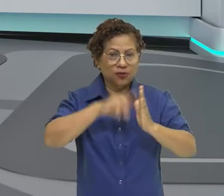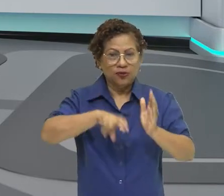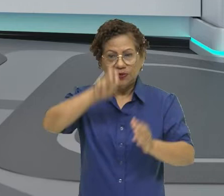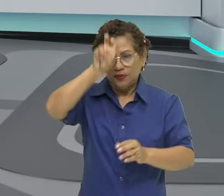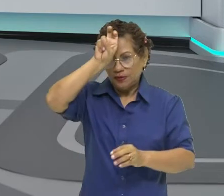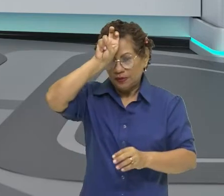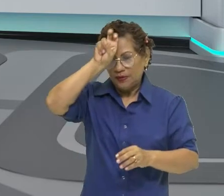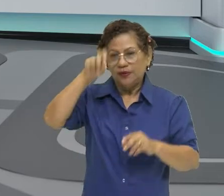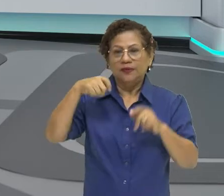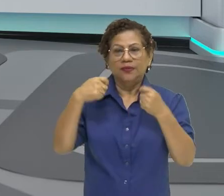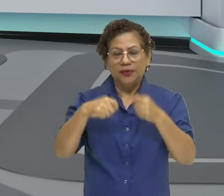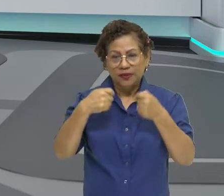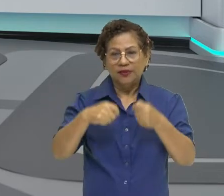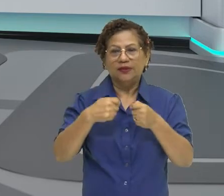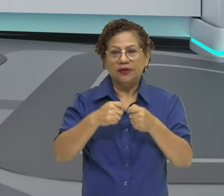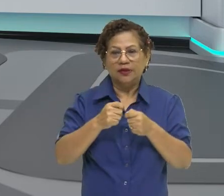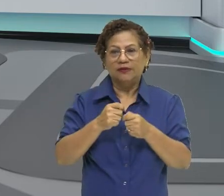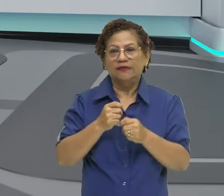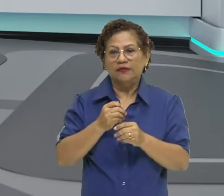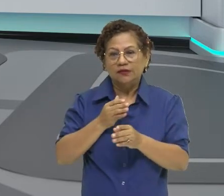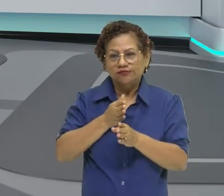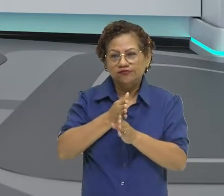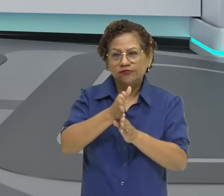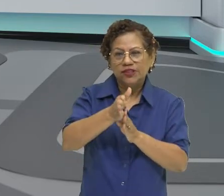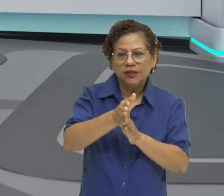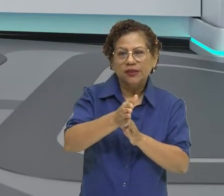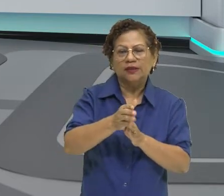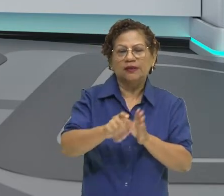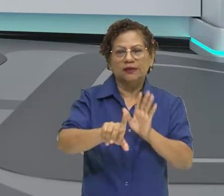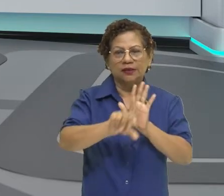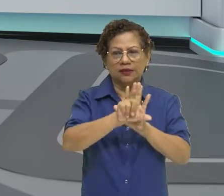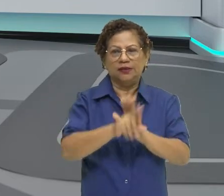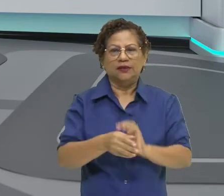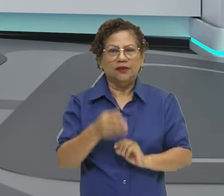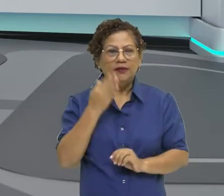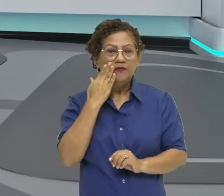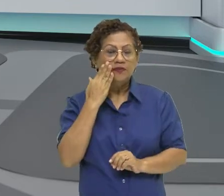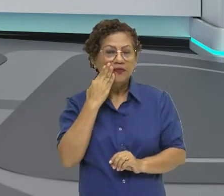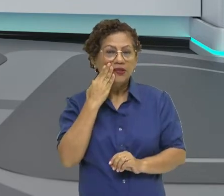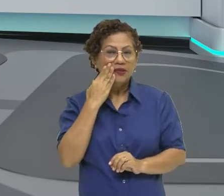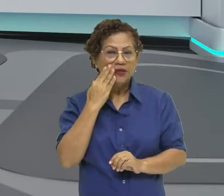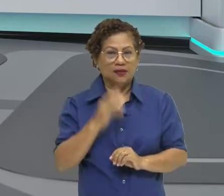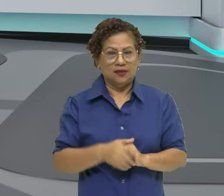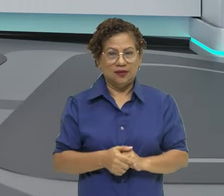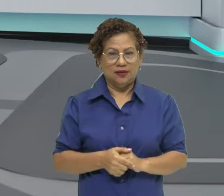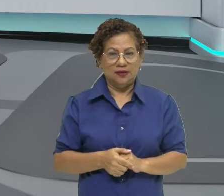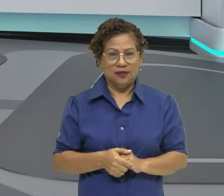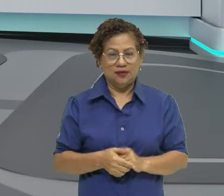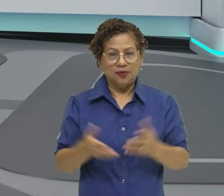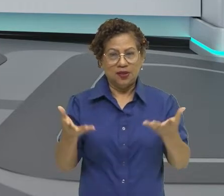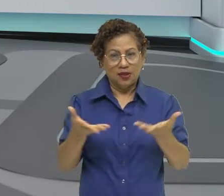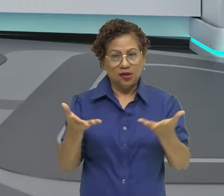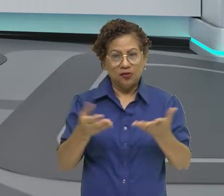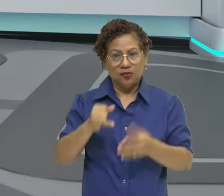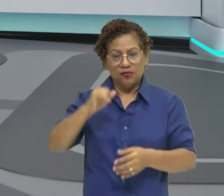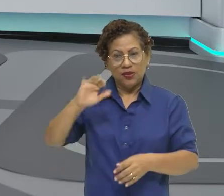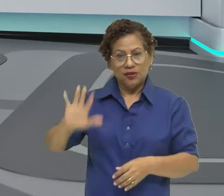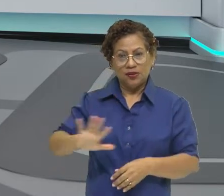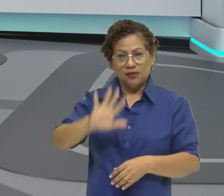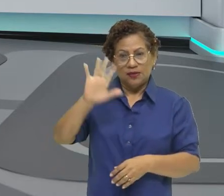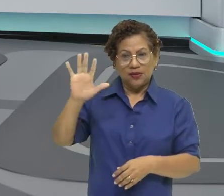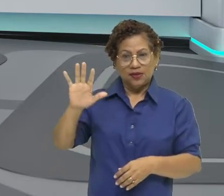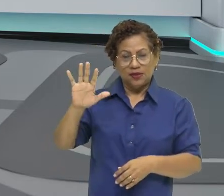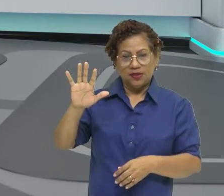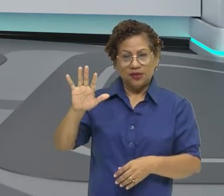da frontalidade. Então, vamos lá, ver aqui na nossa sala. A gente tentou trazer aqui para a sala a representação da